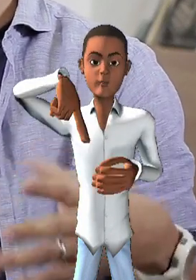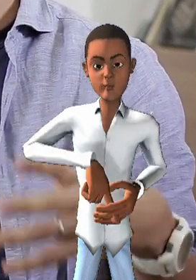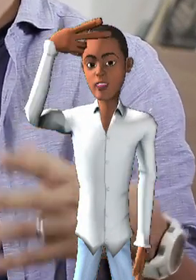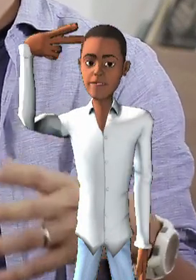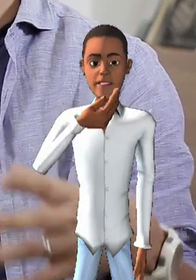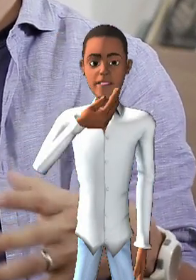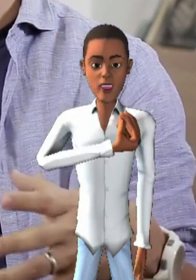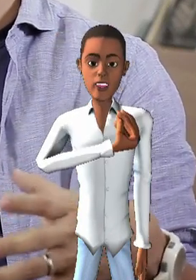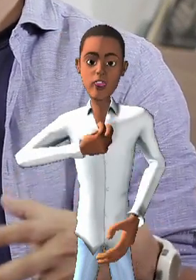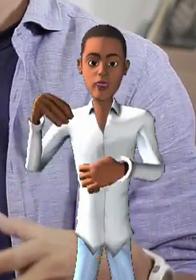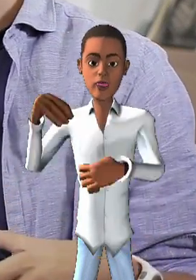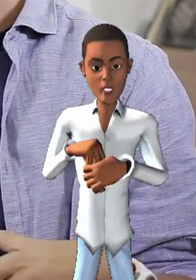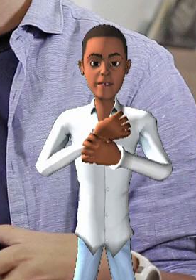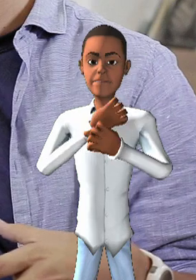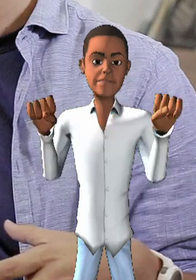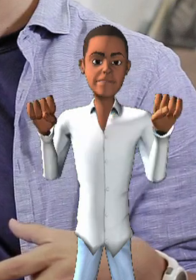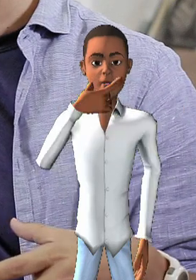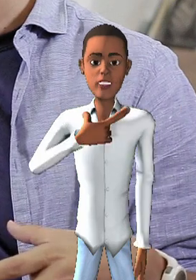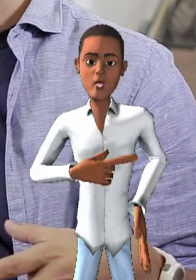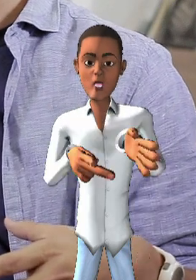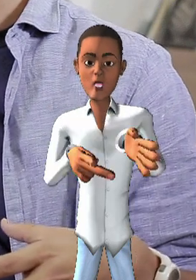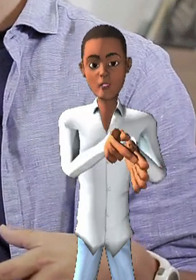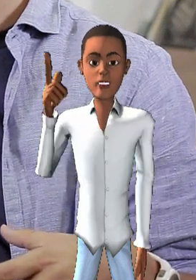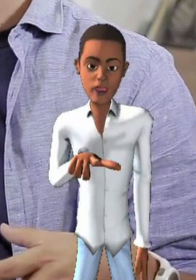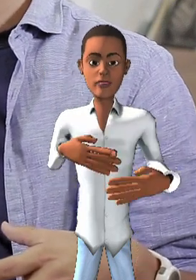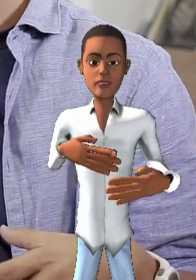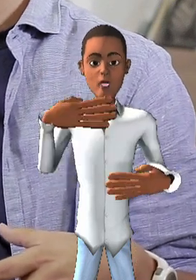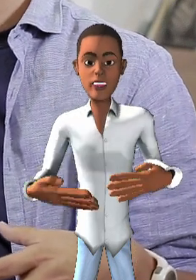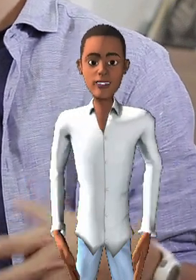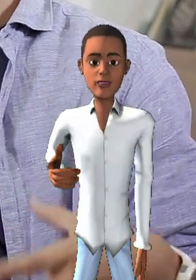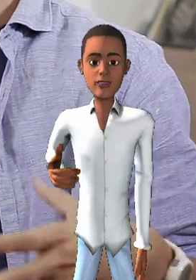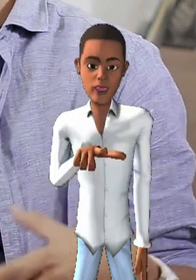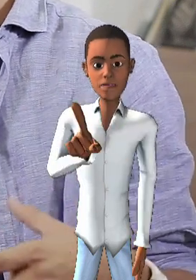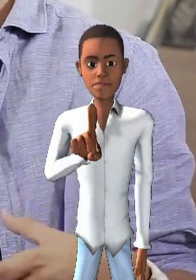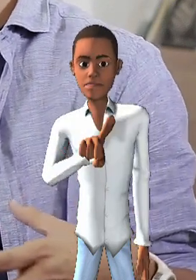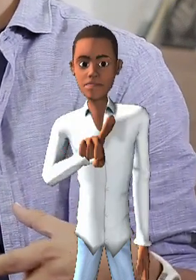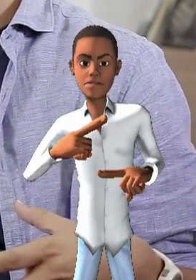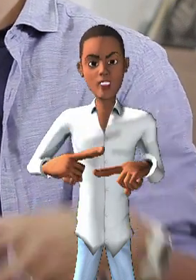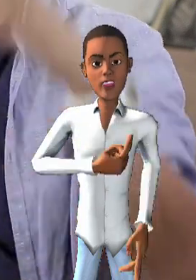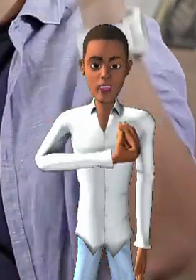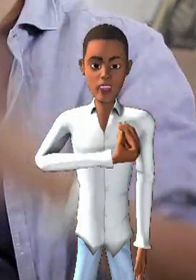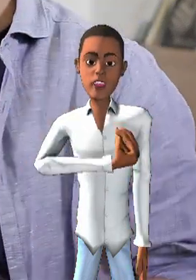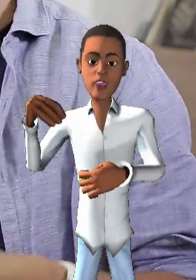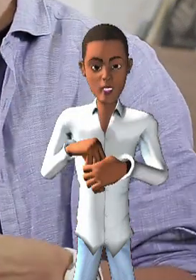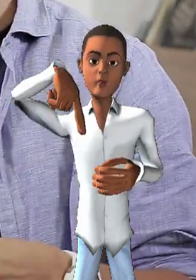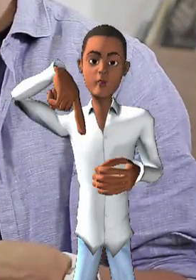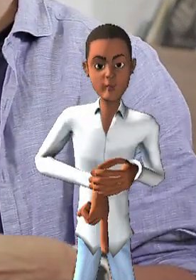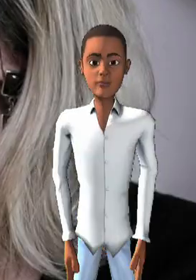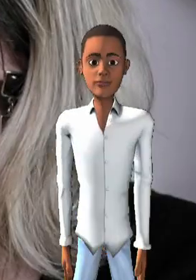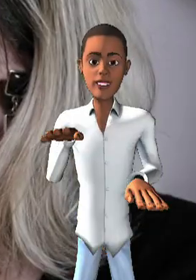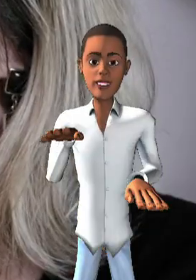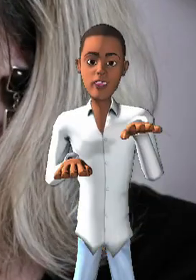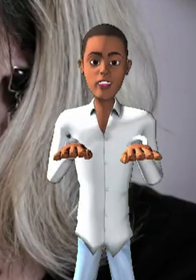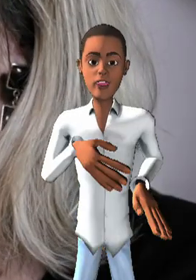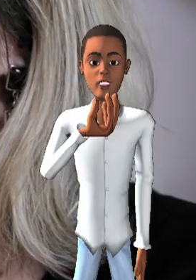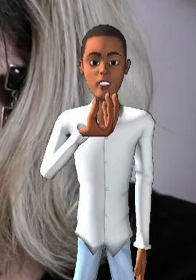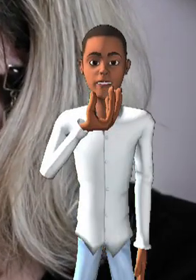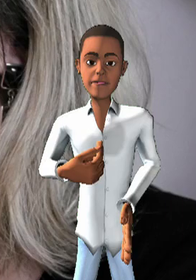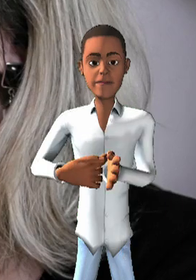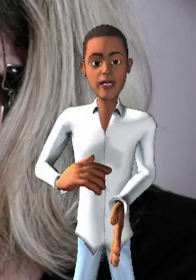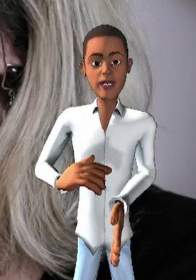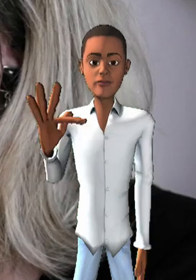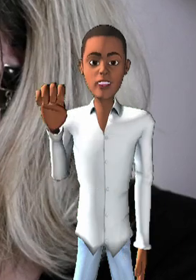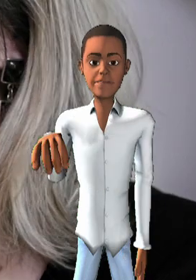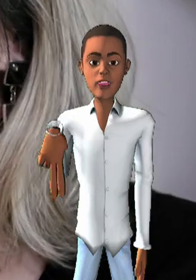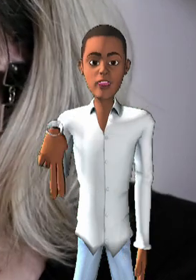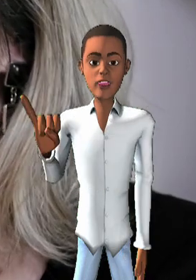como você estar dentro do buraco e tentar puxar pelo cabelo e tentar sair. Você não vai conseguir, porque você está dentro do buraco. Sempre que os homens me perguntam